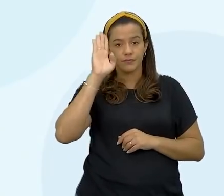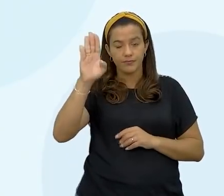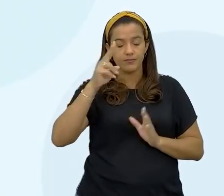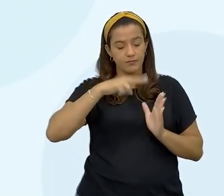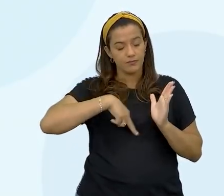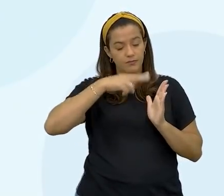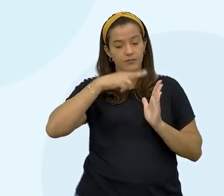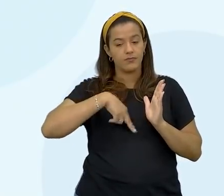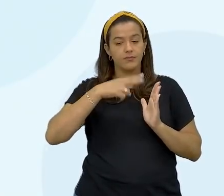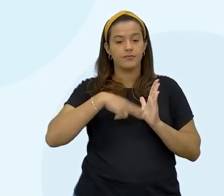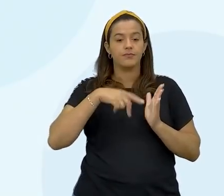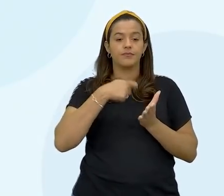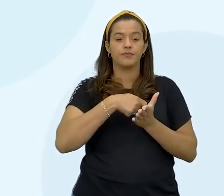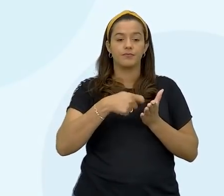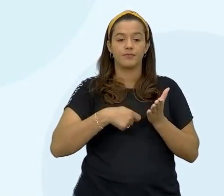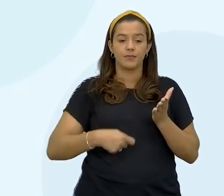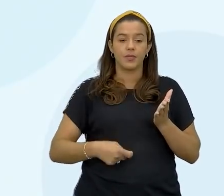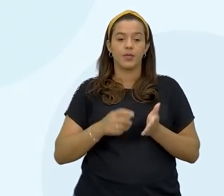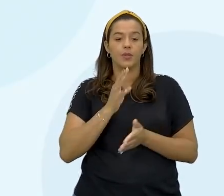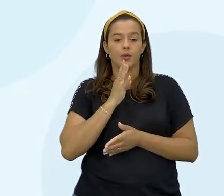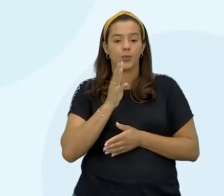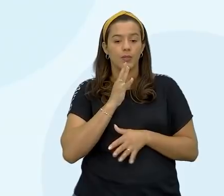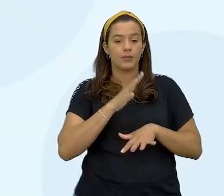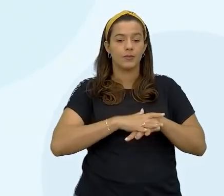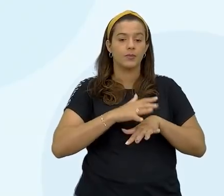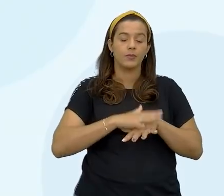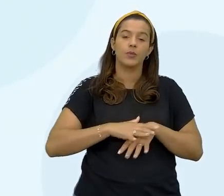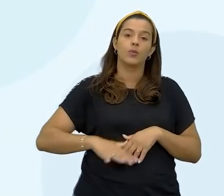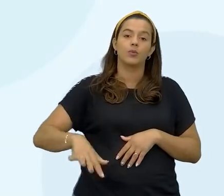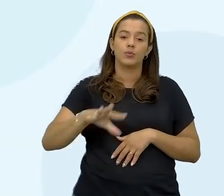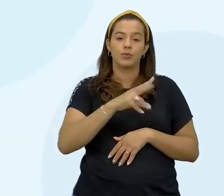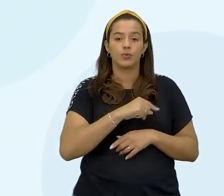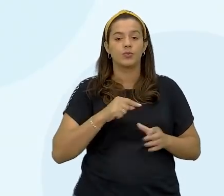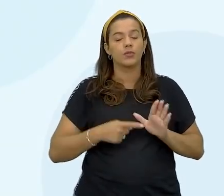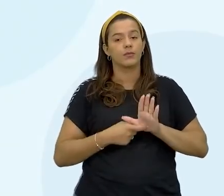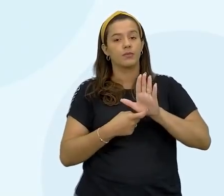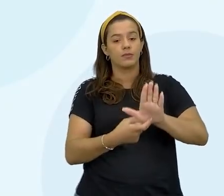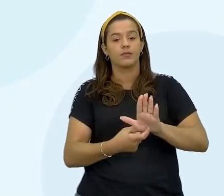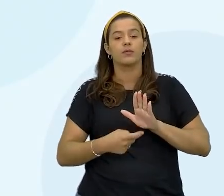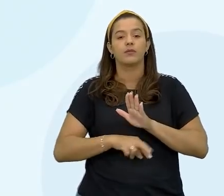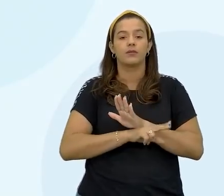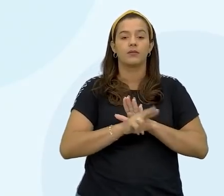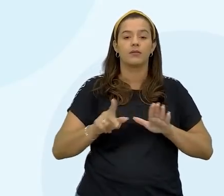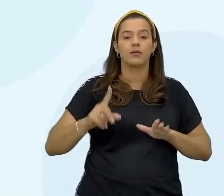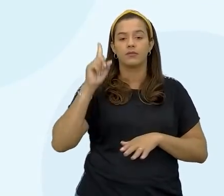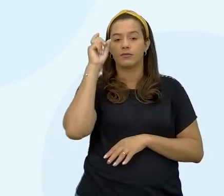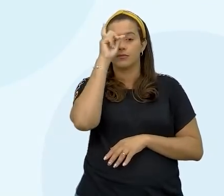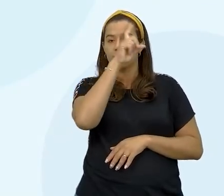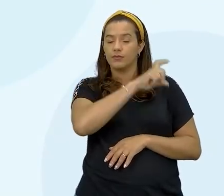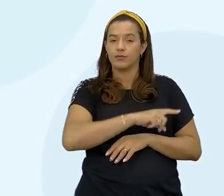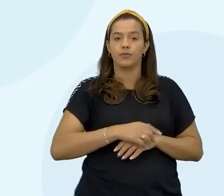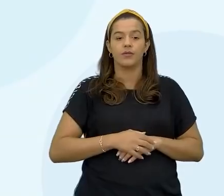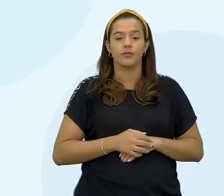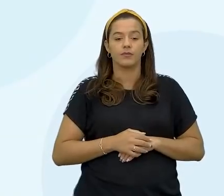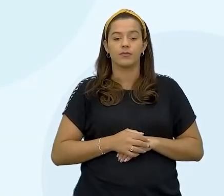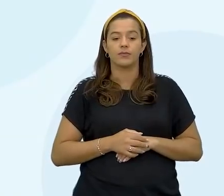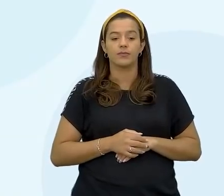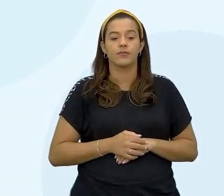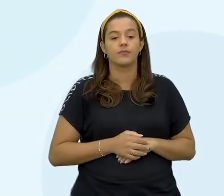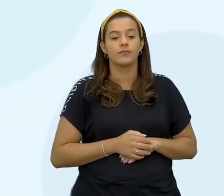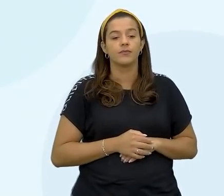leitura e escrita e o conhecimento matemático que os estudantes apresentaram mais dificuldades ao